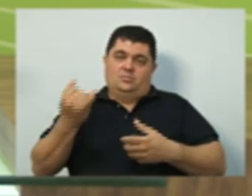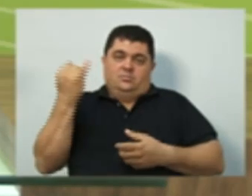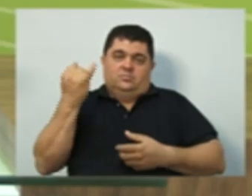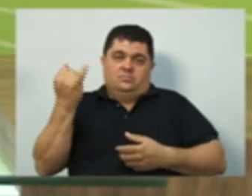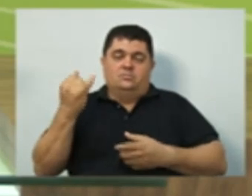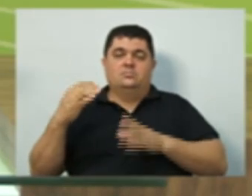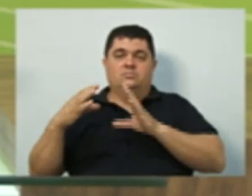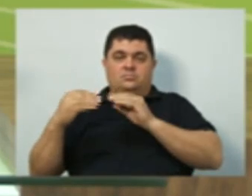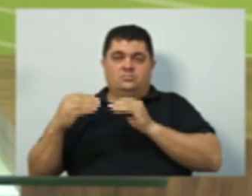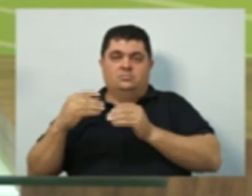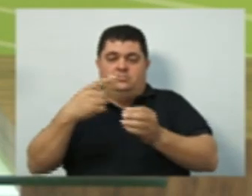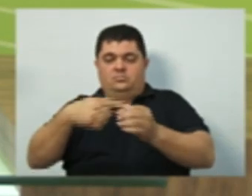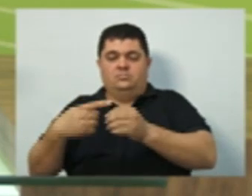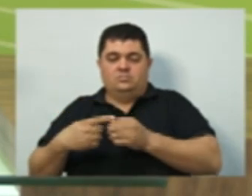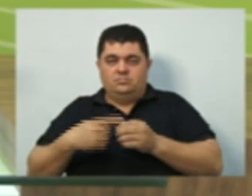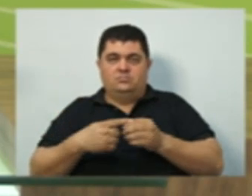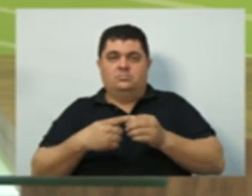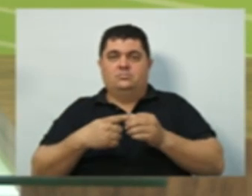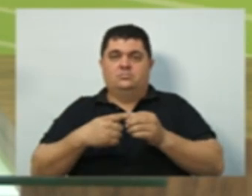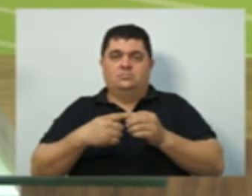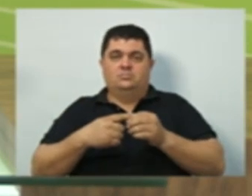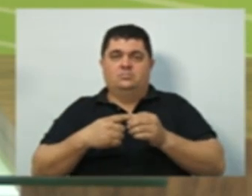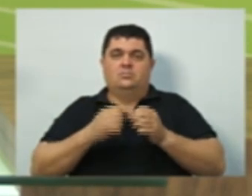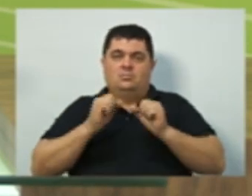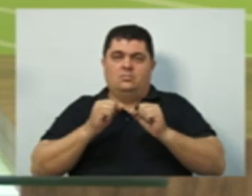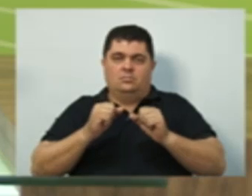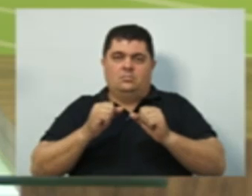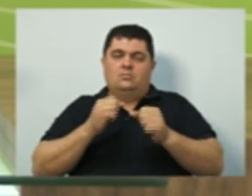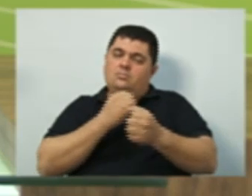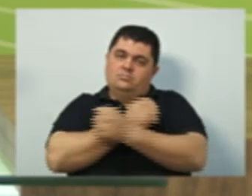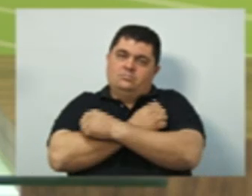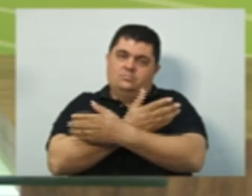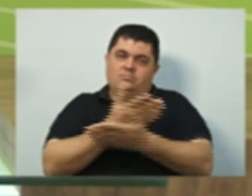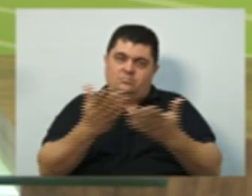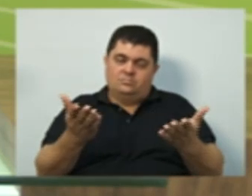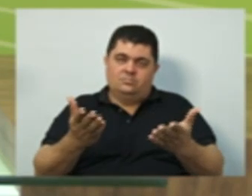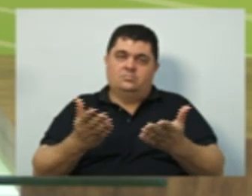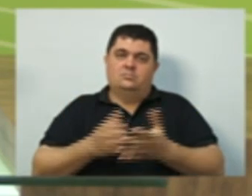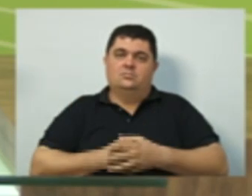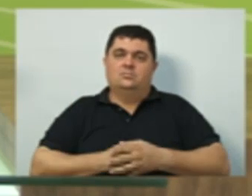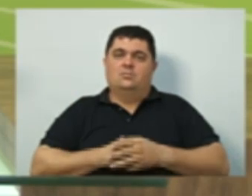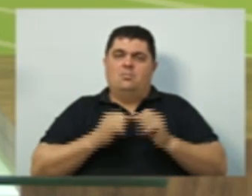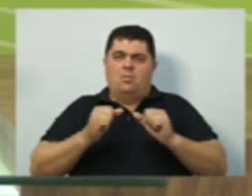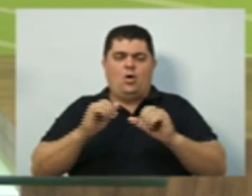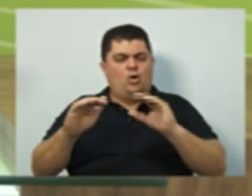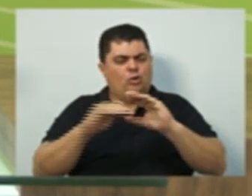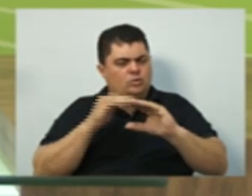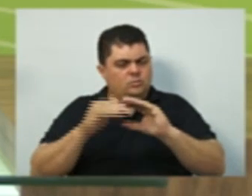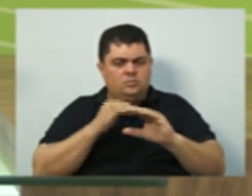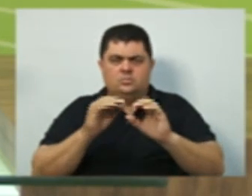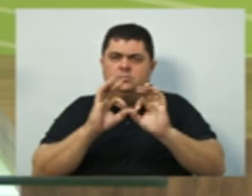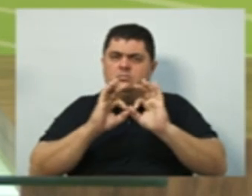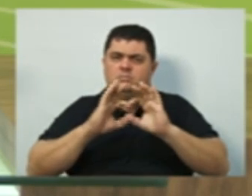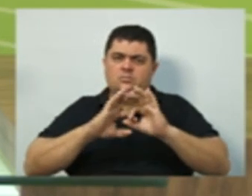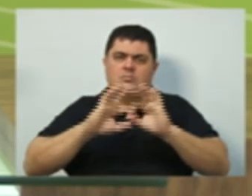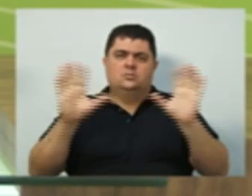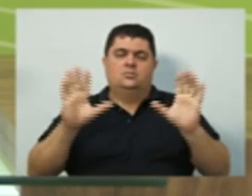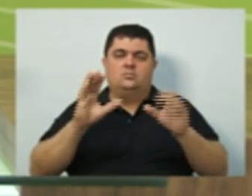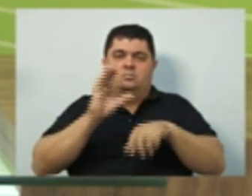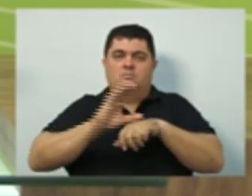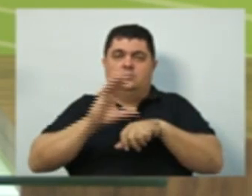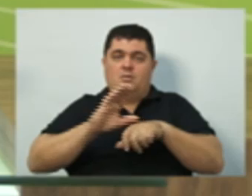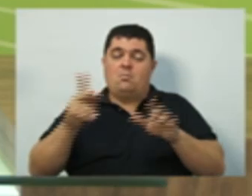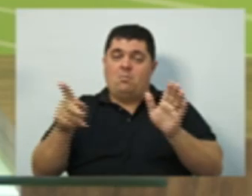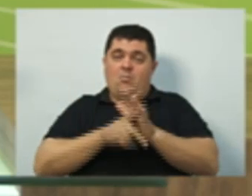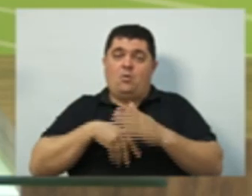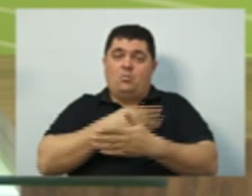né? Vocês estão nos polos, né? Sintam-se mais acolhidos ainda nesse momento e que vocês realmente possam participar. O curso foi feito